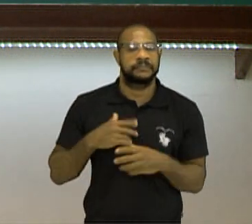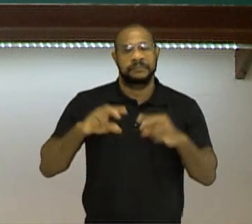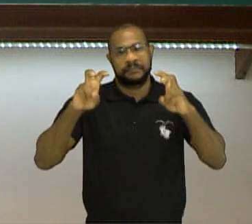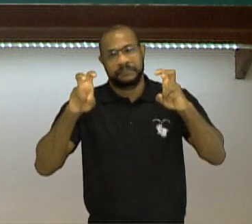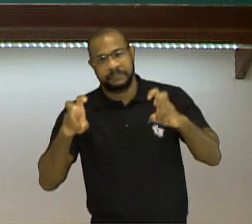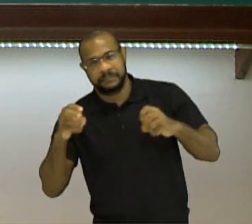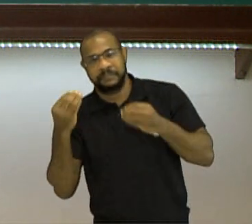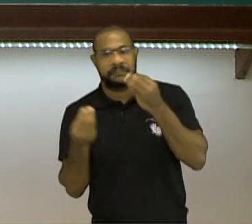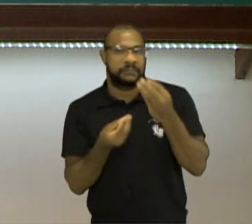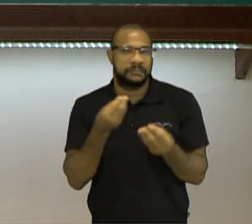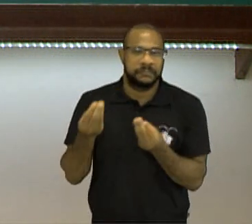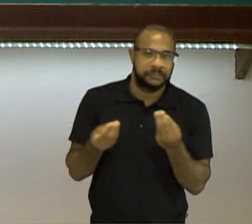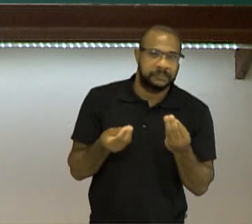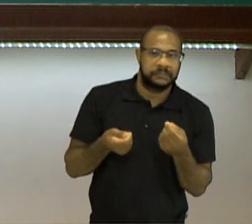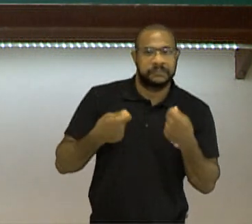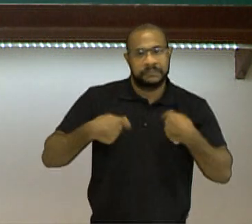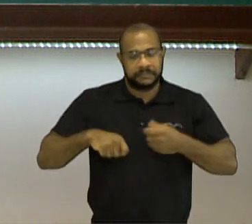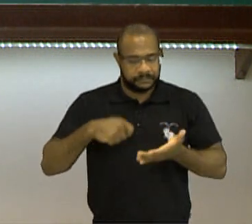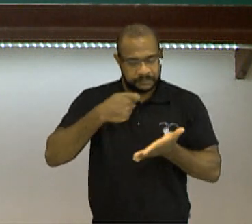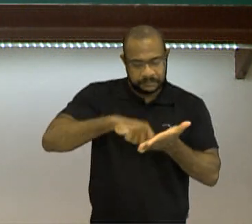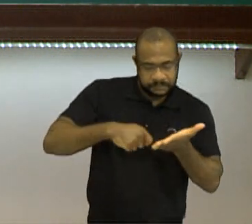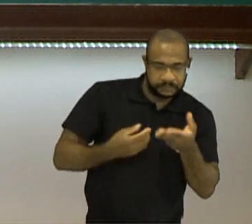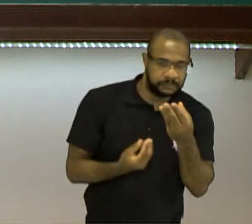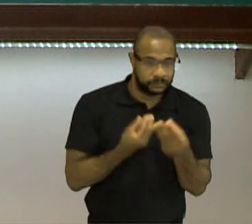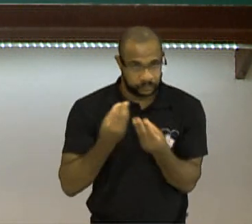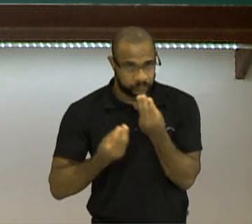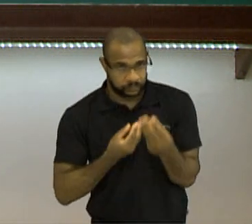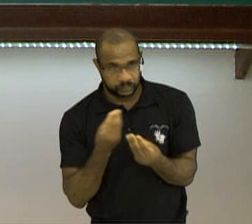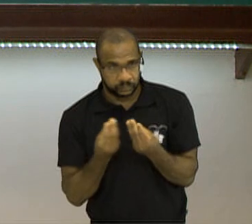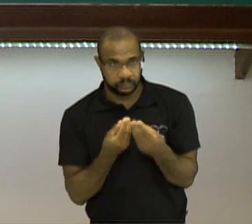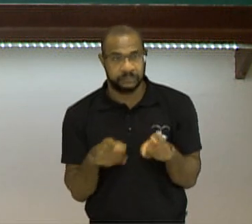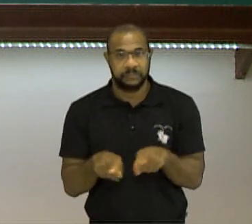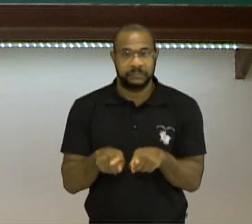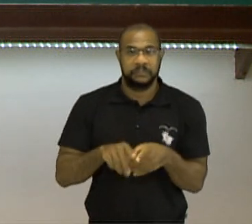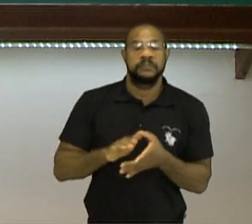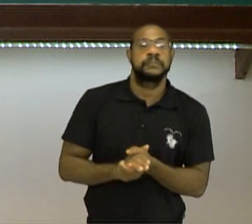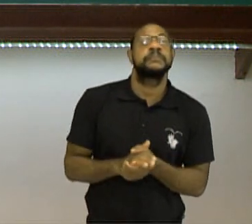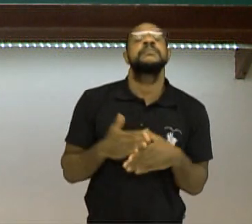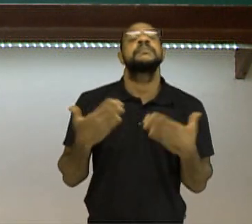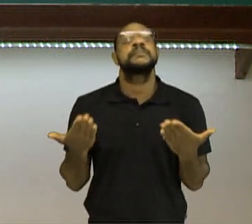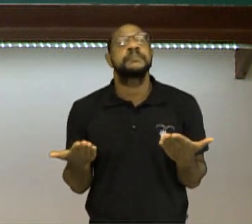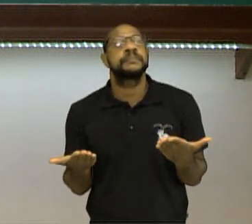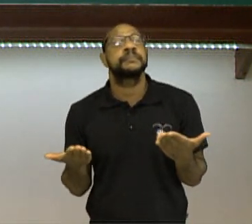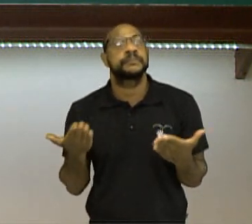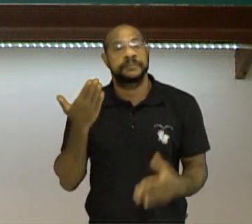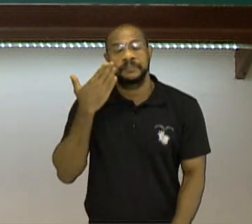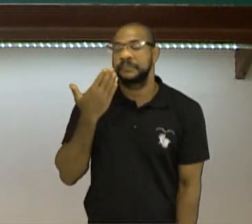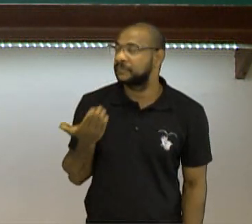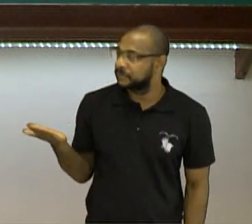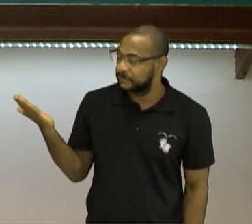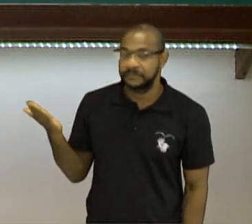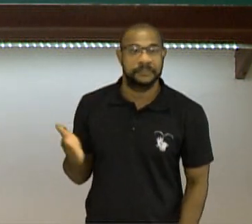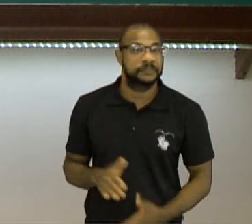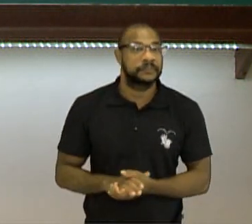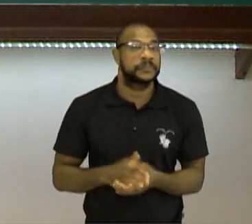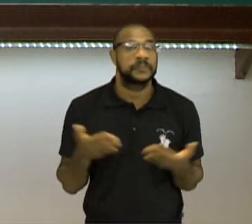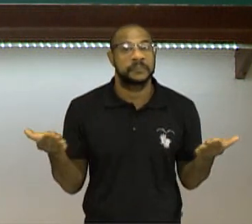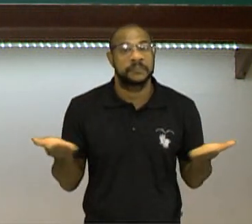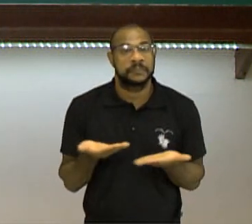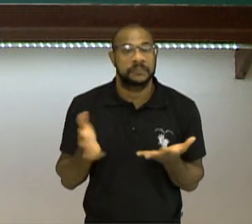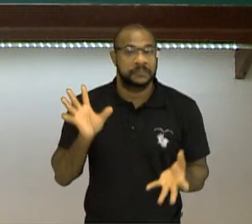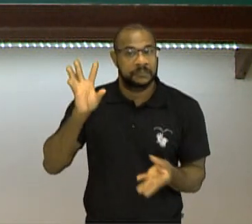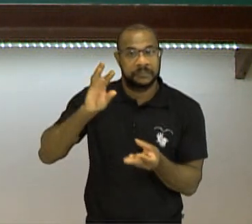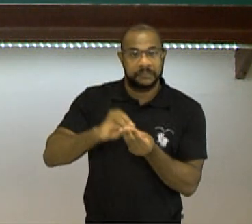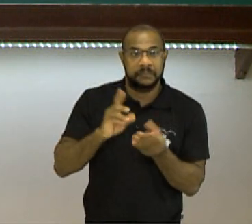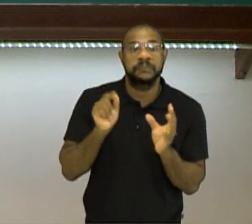sobre o qual você precisava escrever e por meio de questões que motivam essa escrita. Aí vamos lá. Agora conclua o